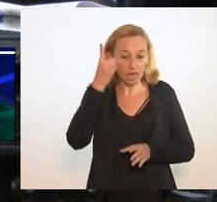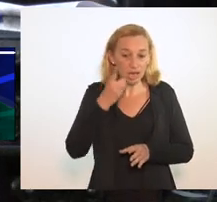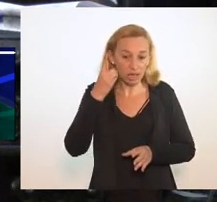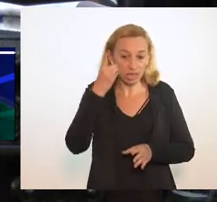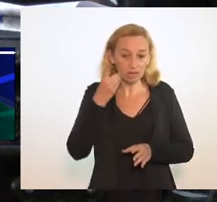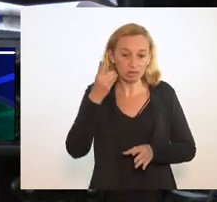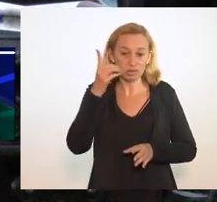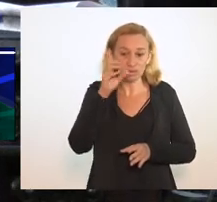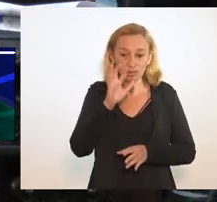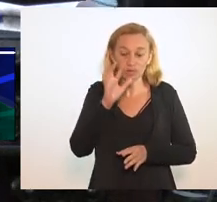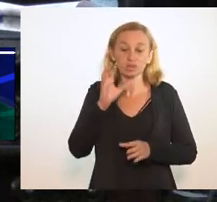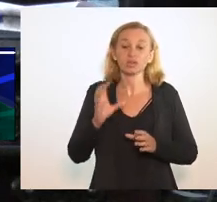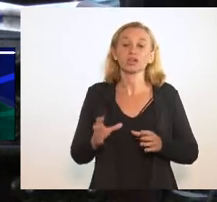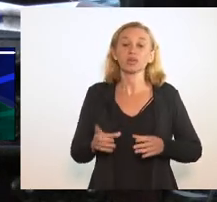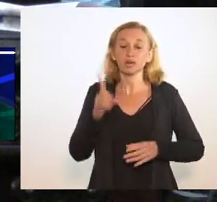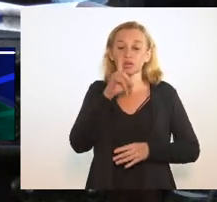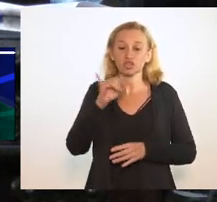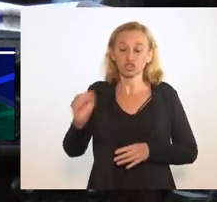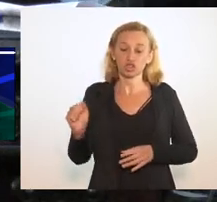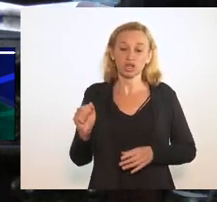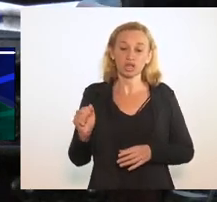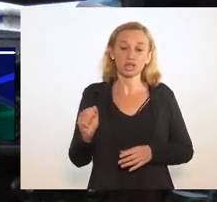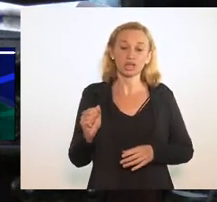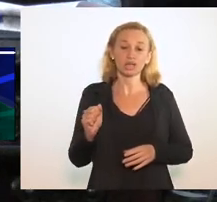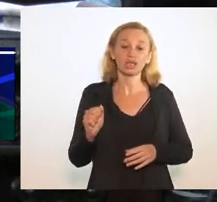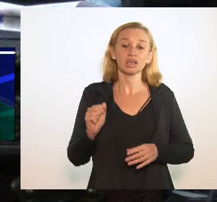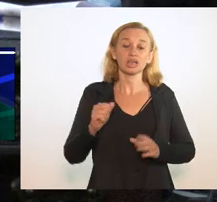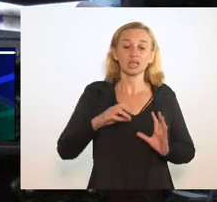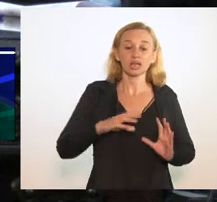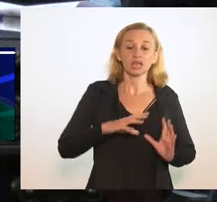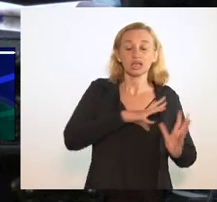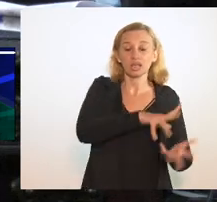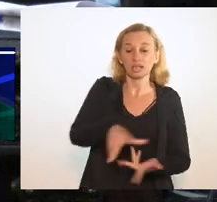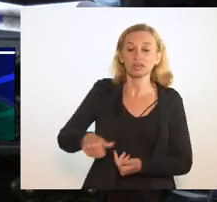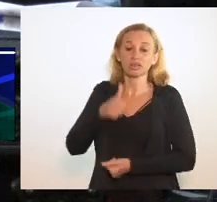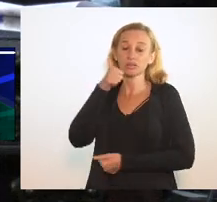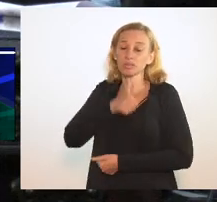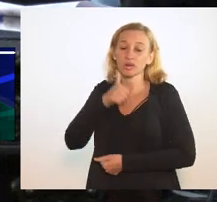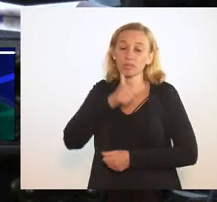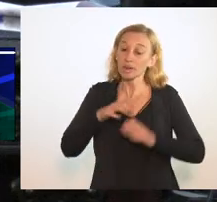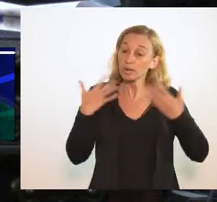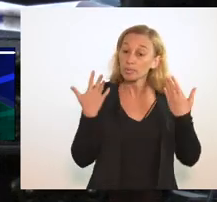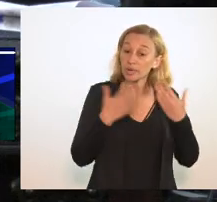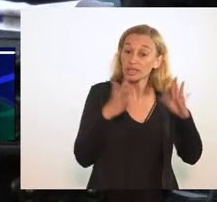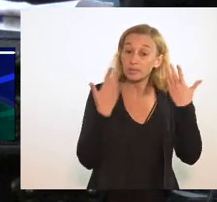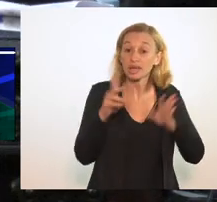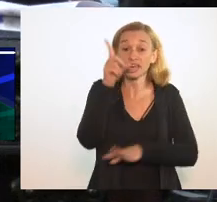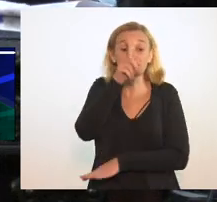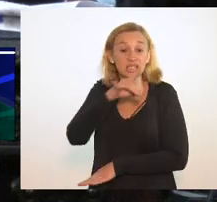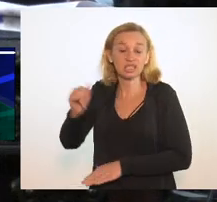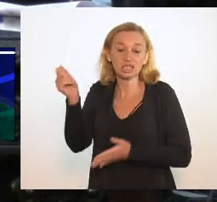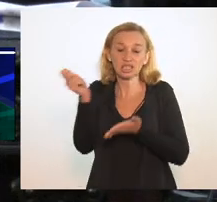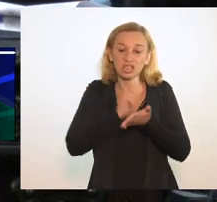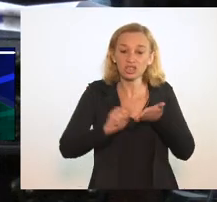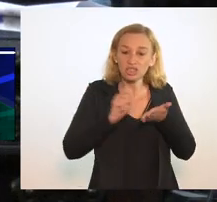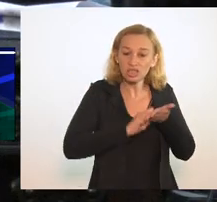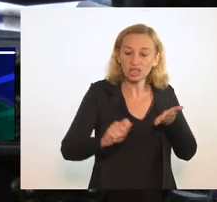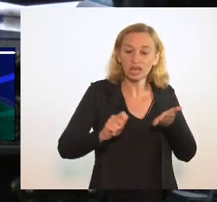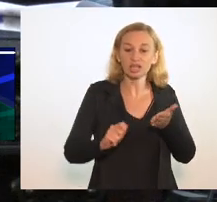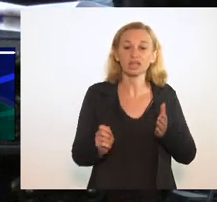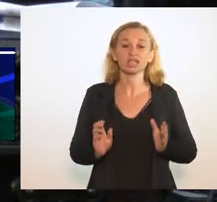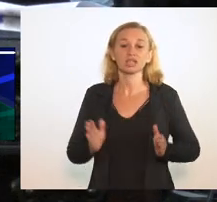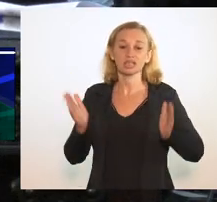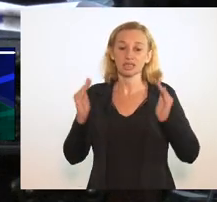Dia Internacional da Mulher. Para celebrar esse dia e deixar escrita na história dos anais dessa